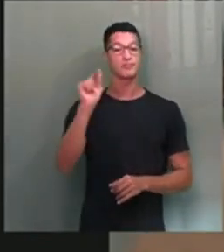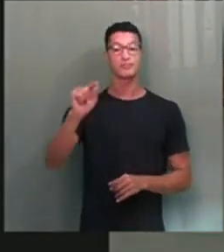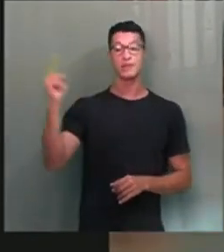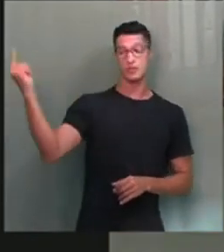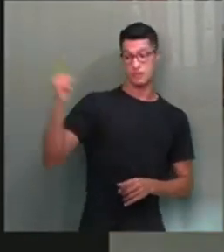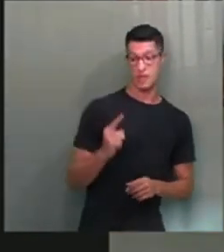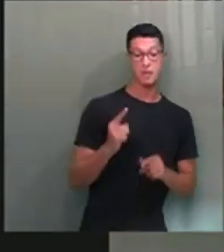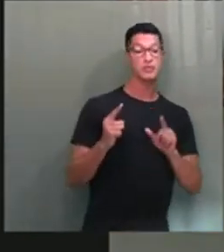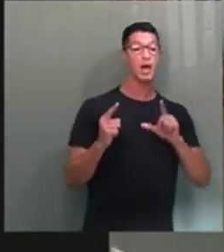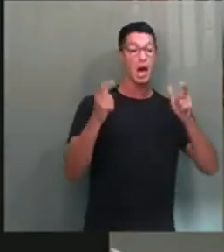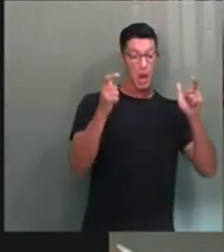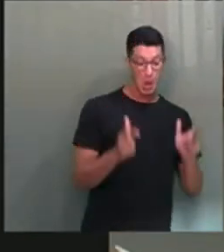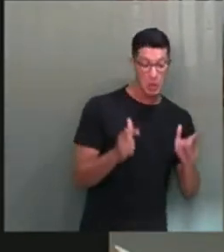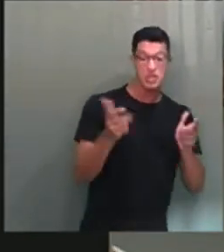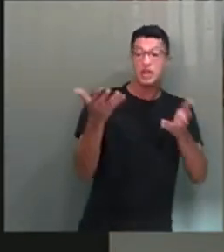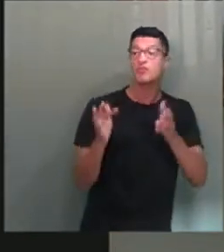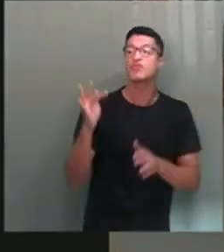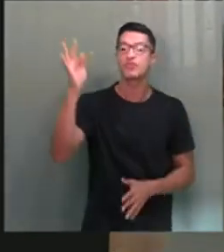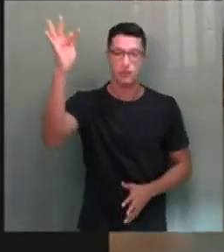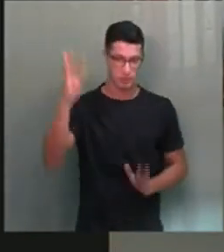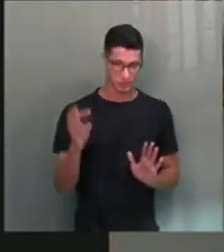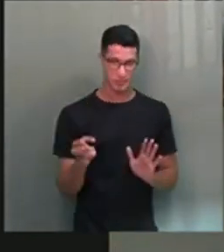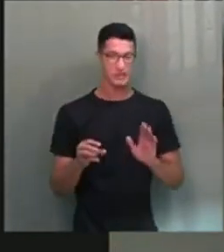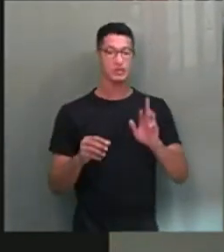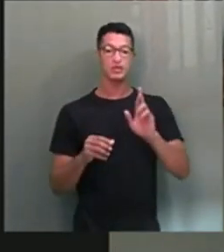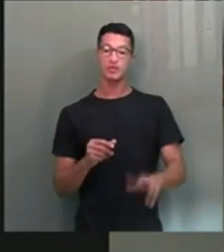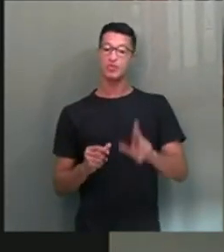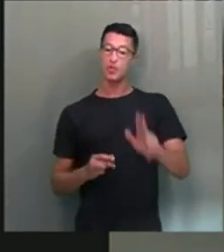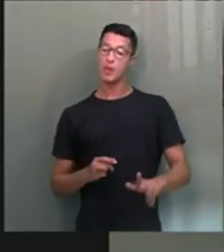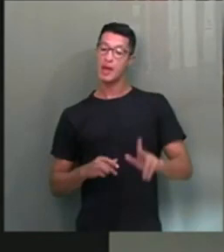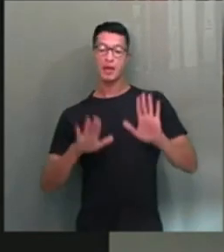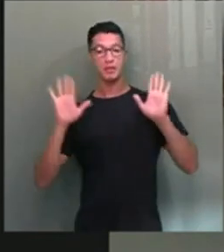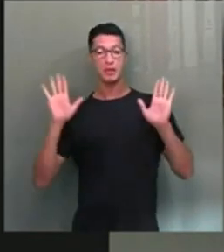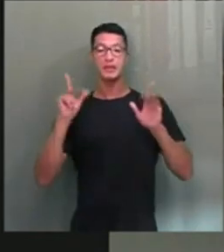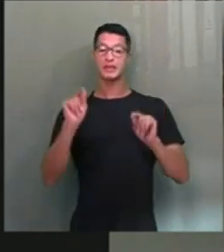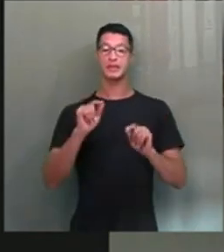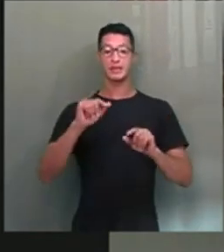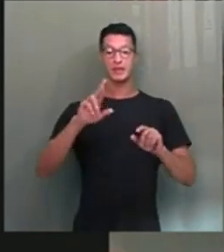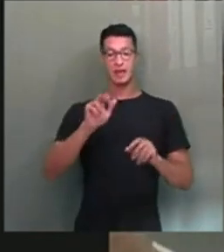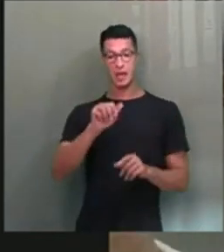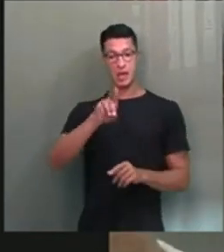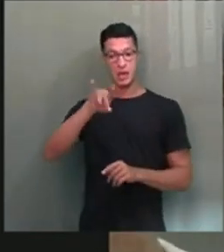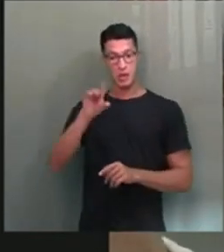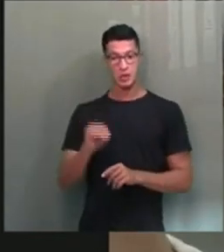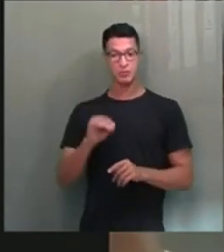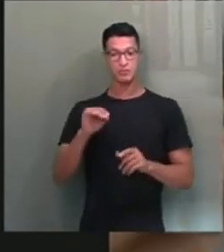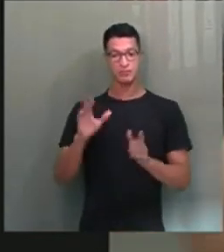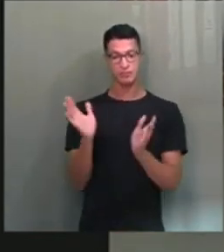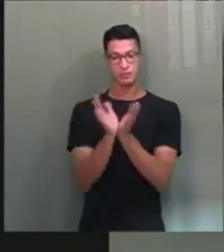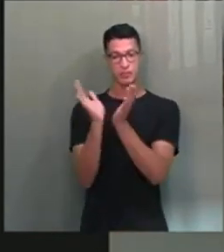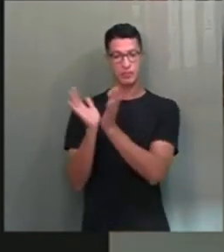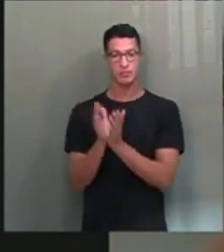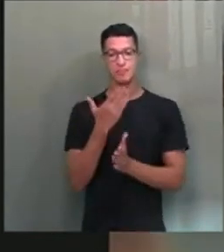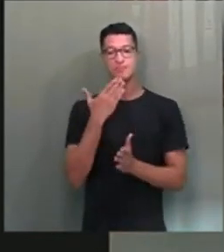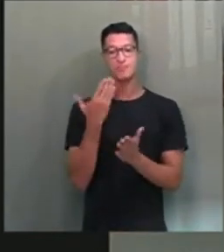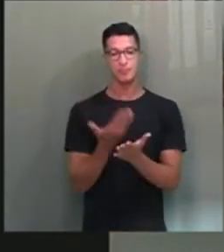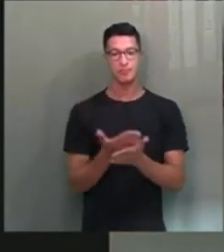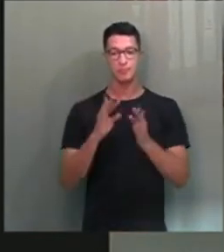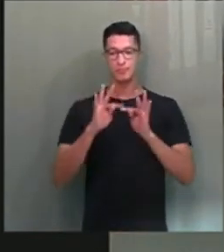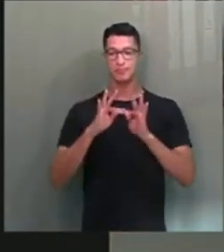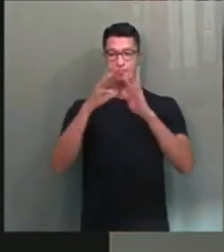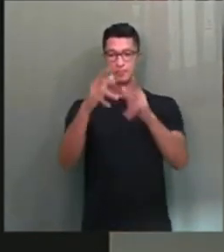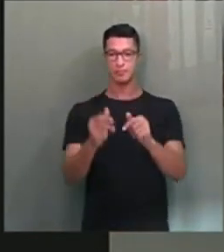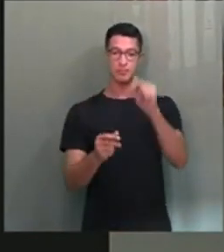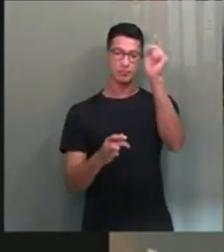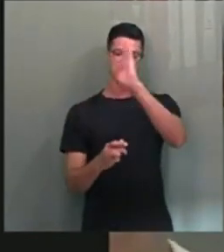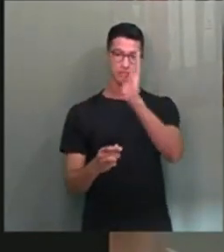onde estamos e onde queremos chegar. Não é à toa que a Rádio Senado coleciona admiradores por todo o